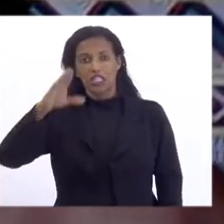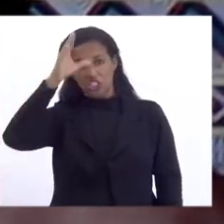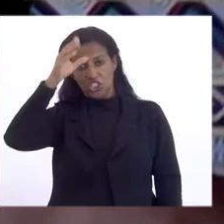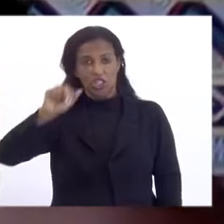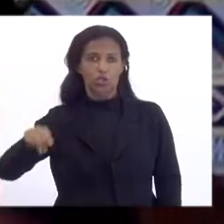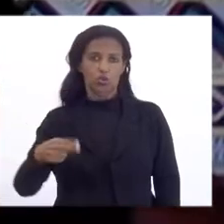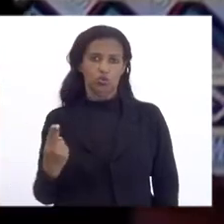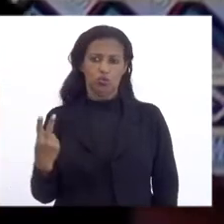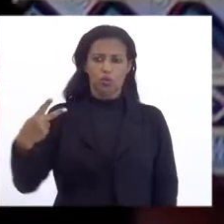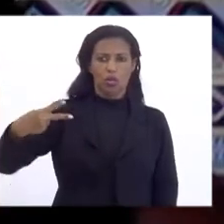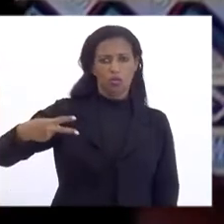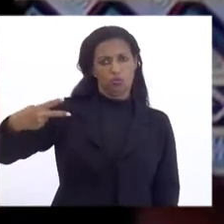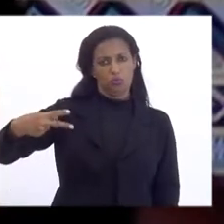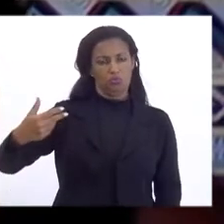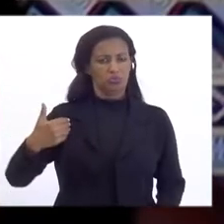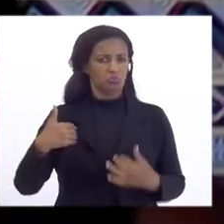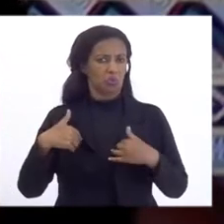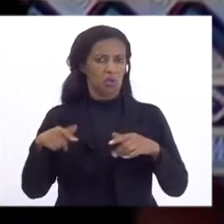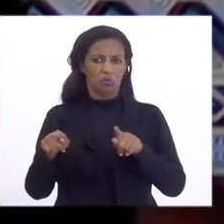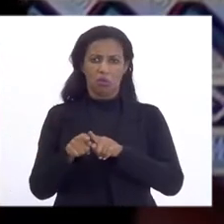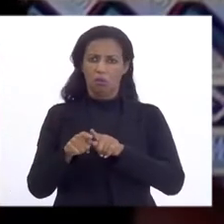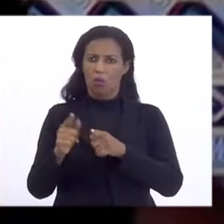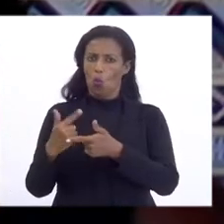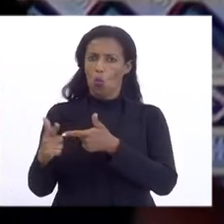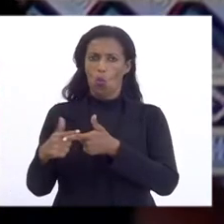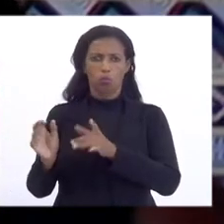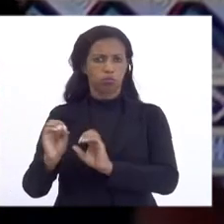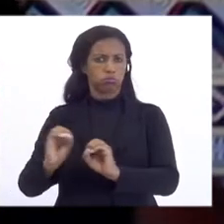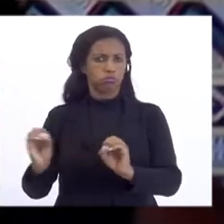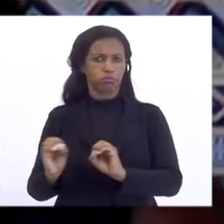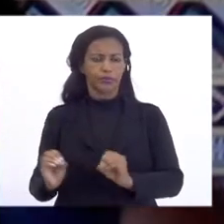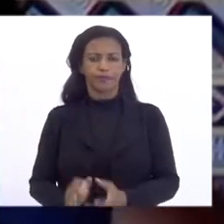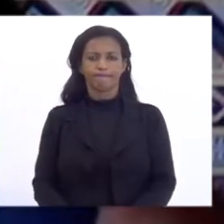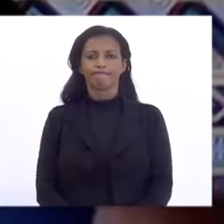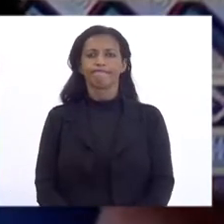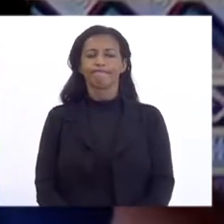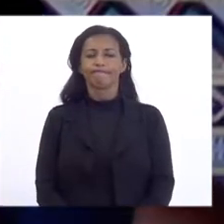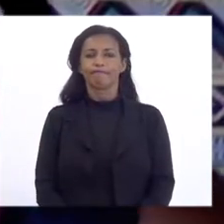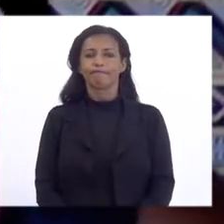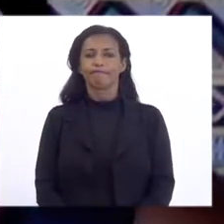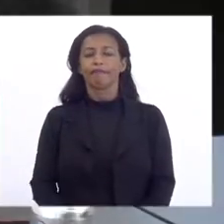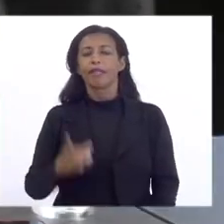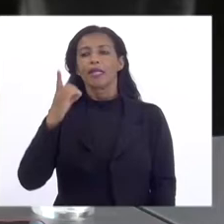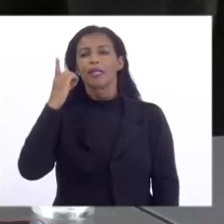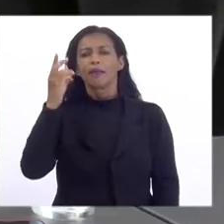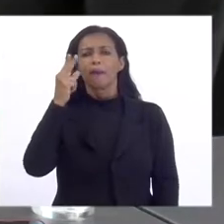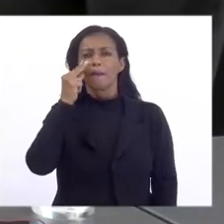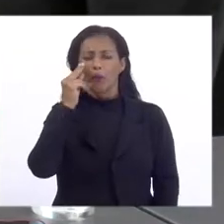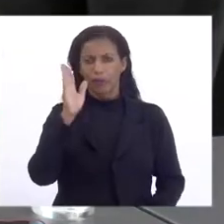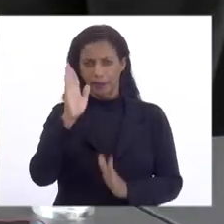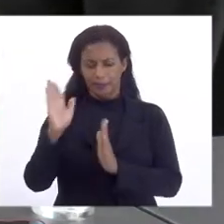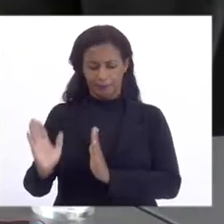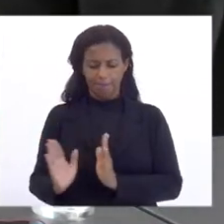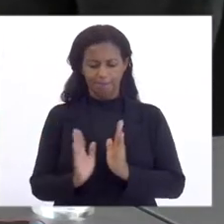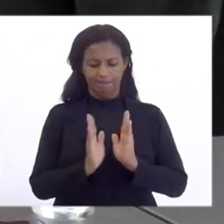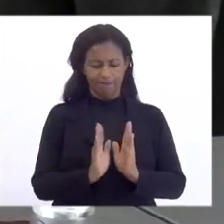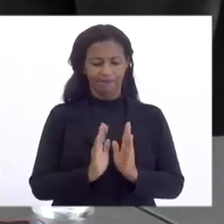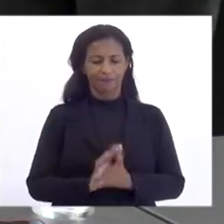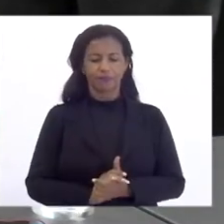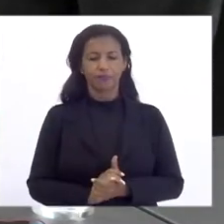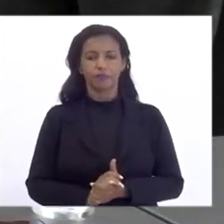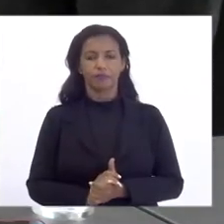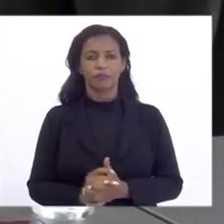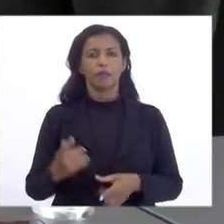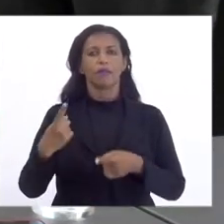Tiaju, eu também não vejo problema nenhum. Ô, deputada Mônica, só uma parte, veja só. Por que